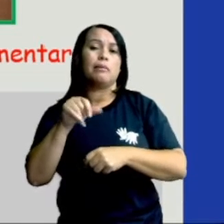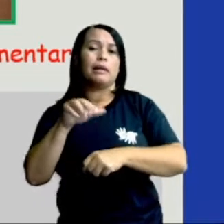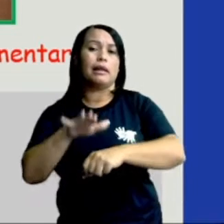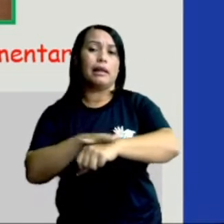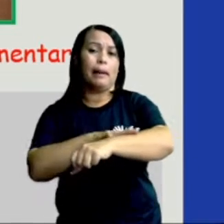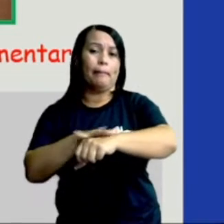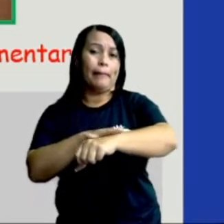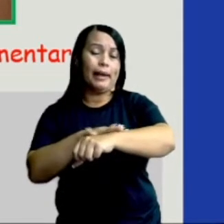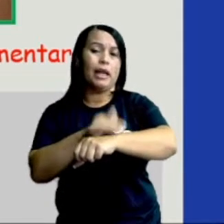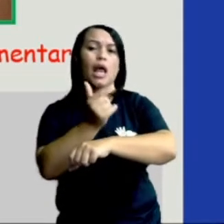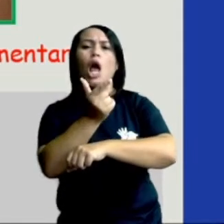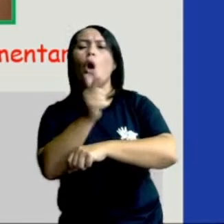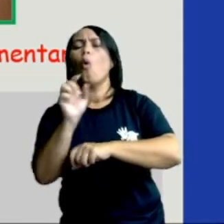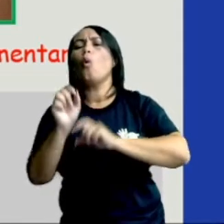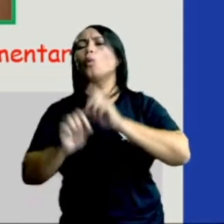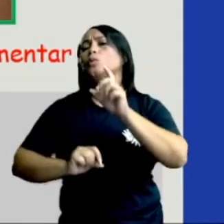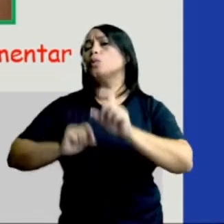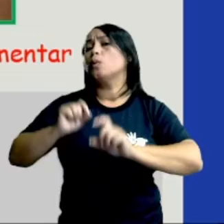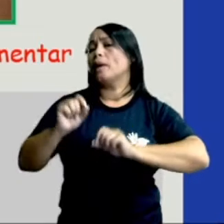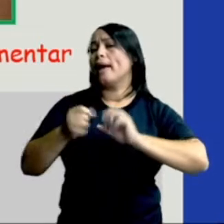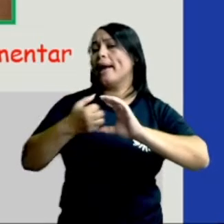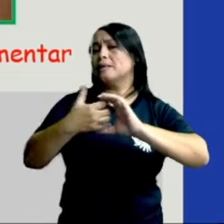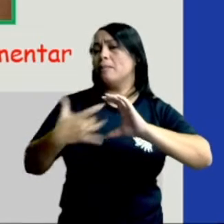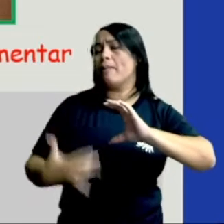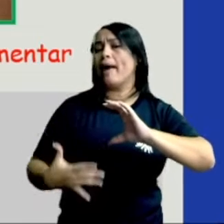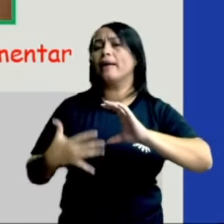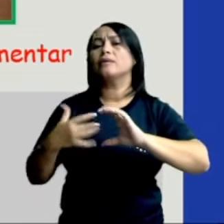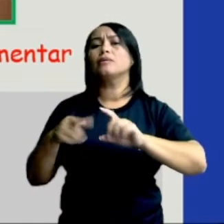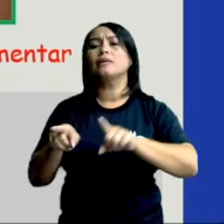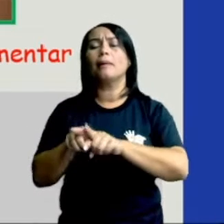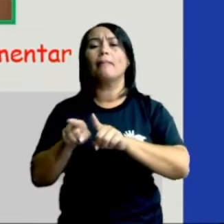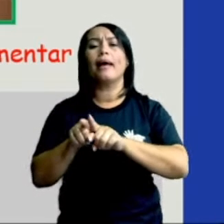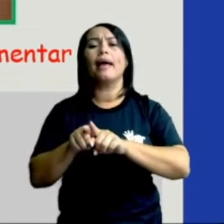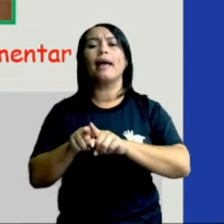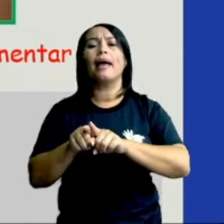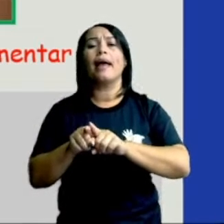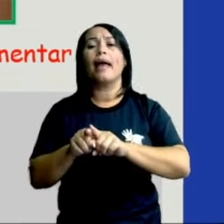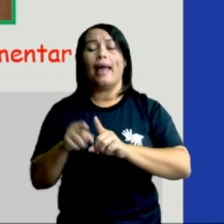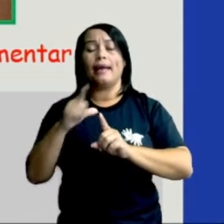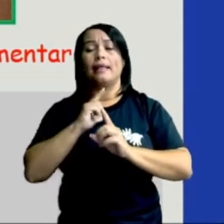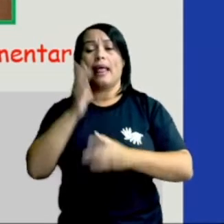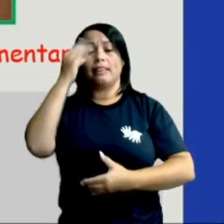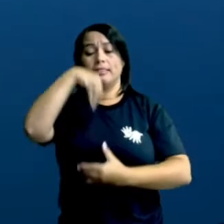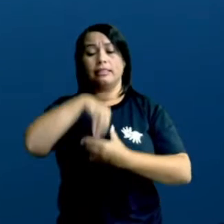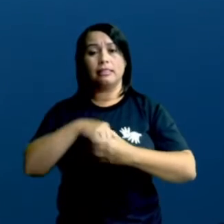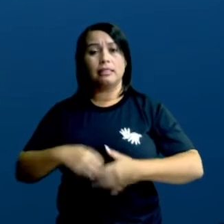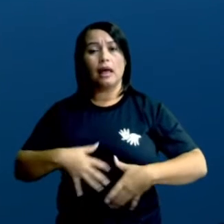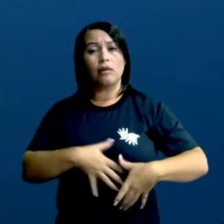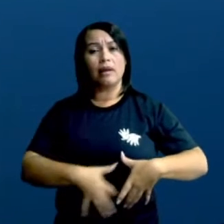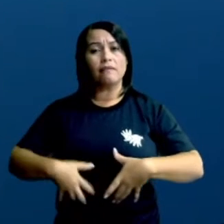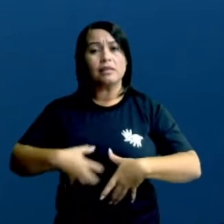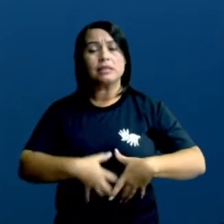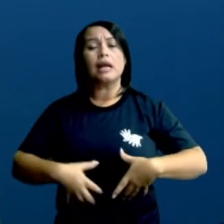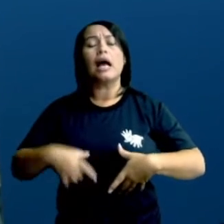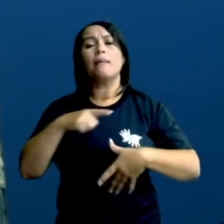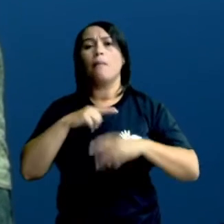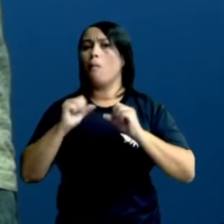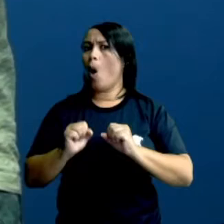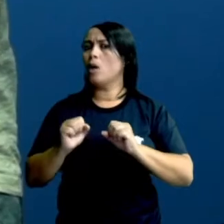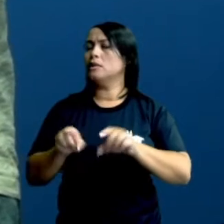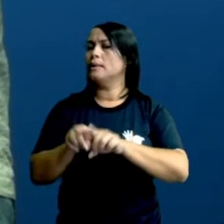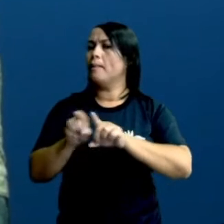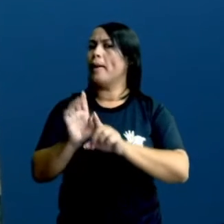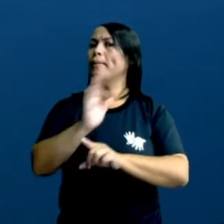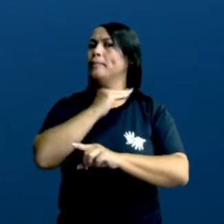pele. A outra forma da doença é a leishmaniose visceral, que pode levar também à morte, pois